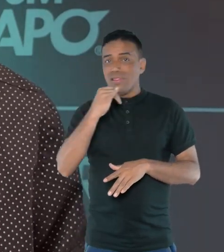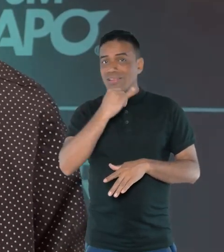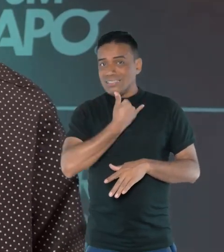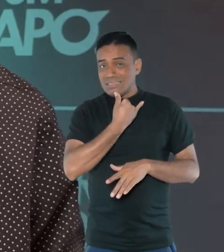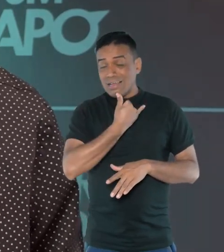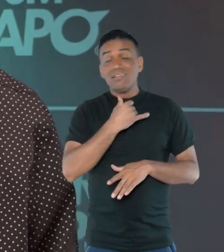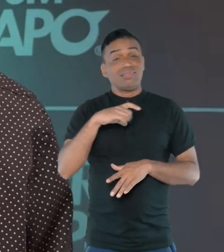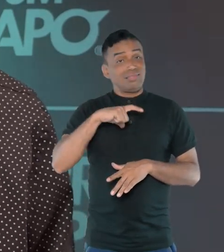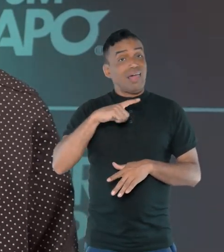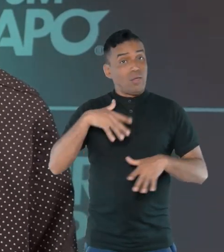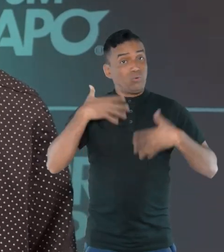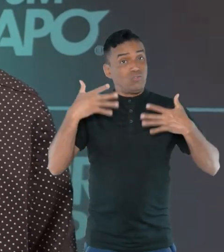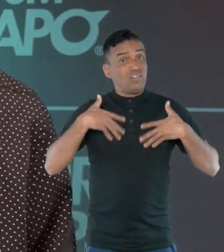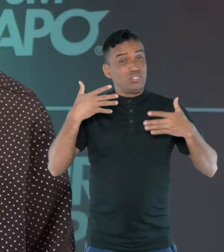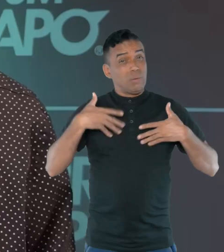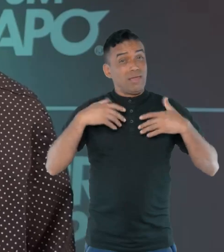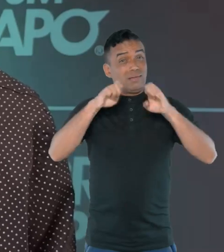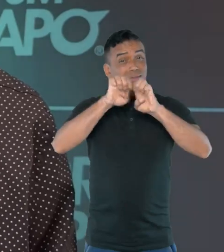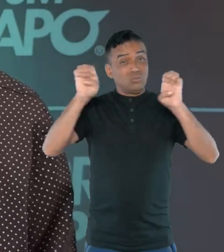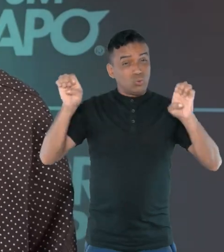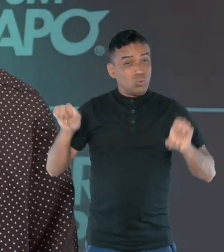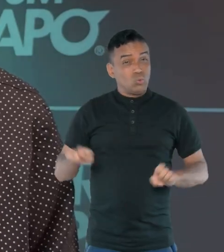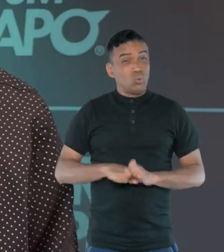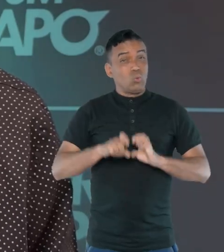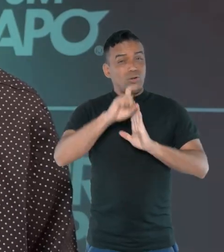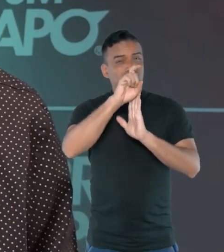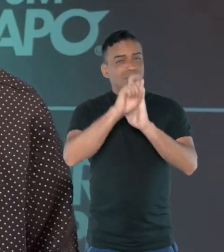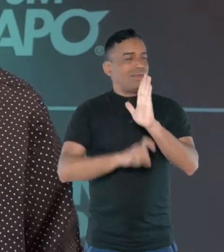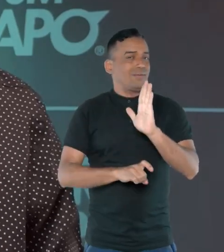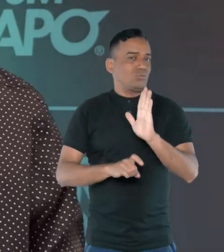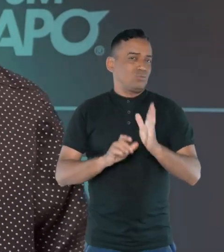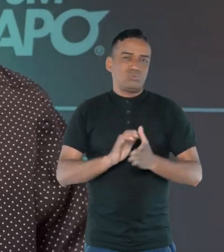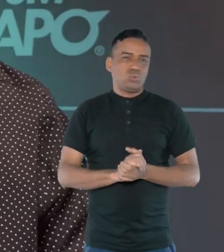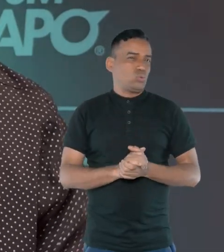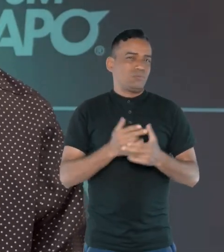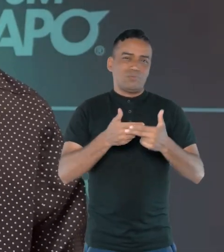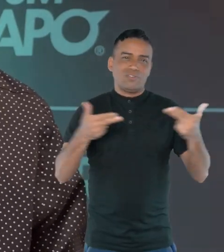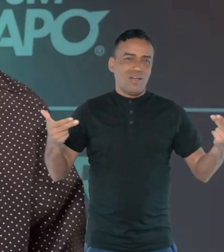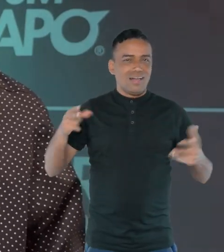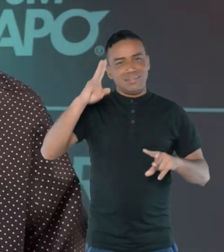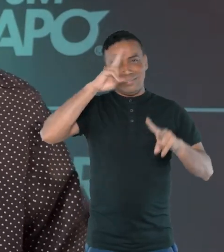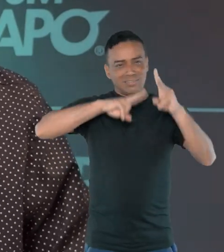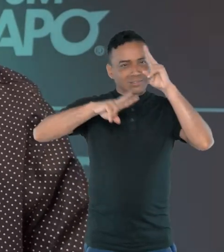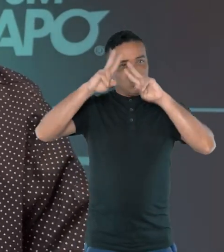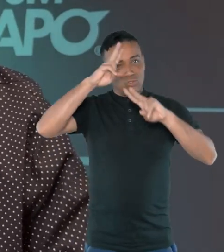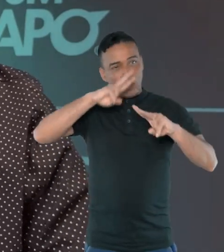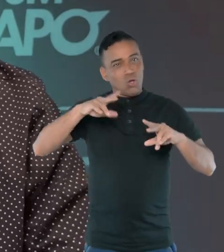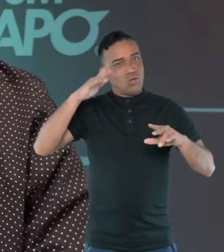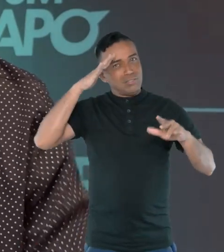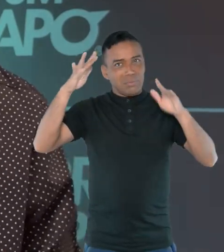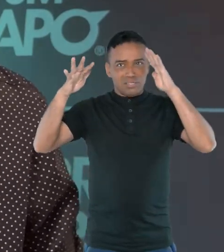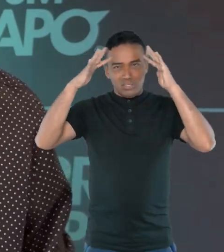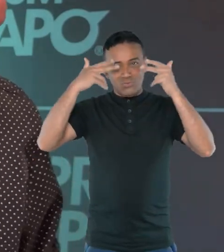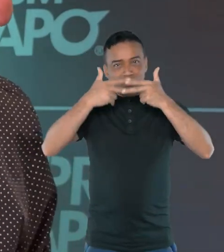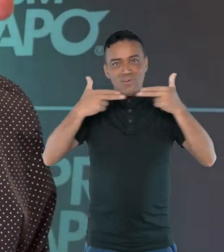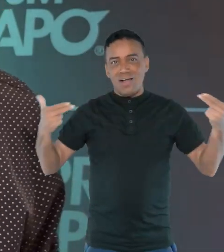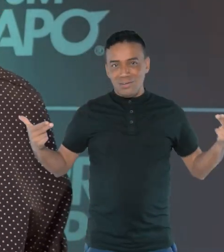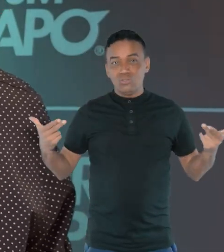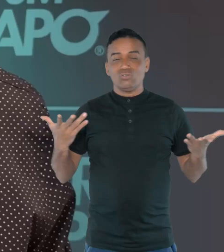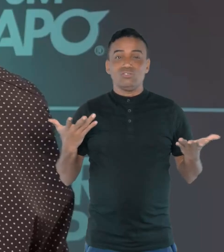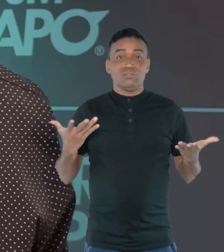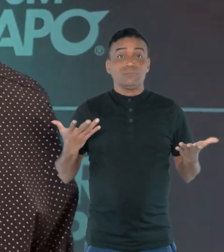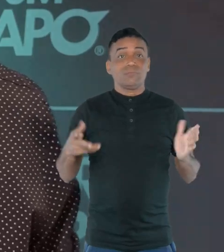um divertimento aí nessa escrita e nesse modo, imagino, de muitas histórias, imagino de muitos os textos,